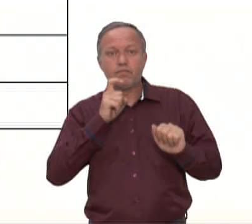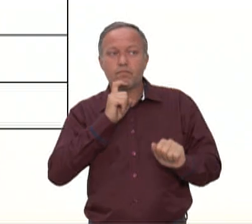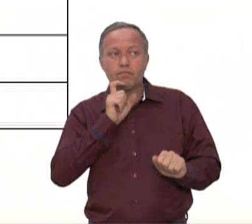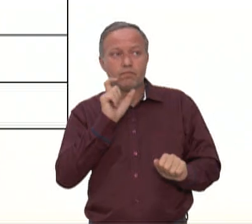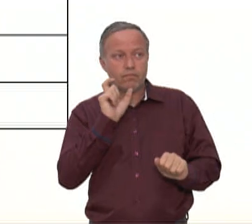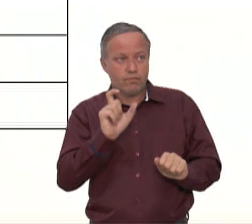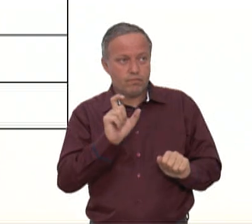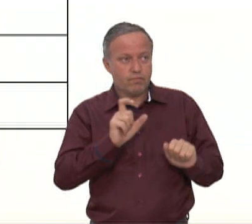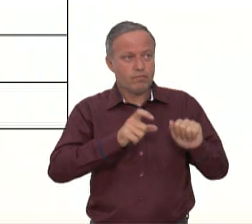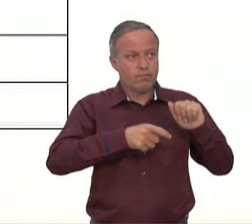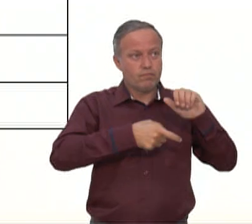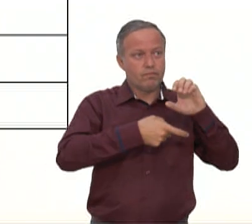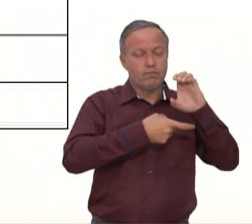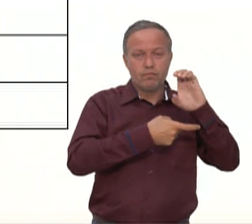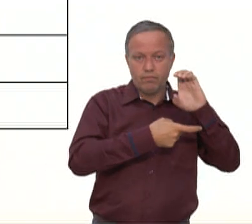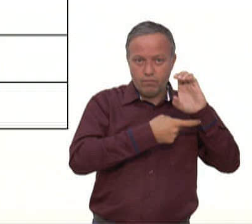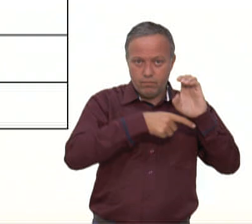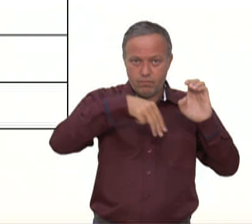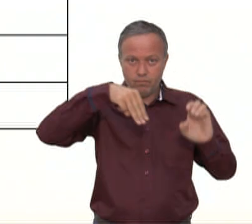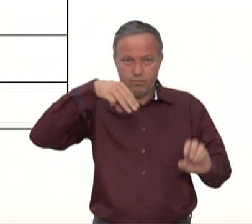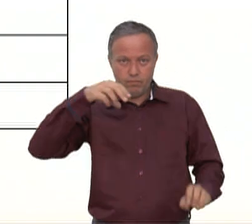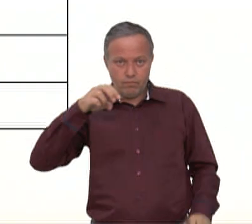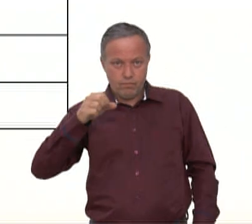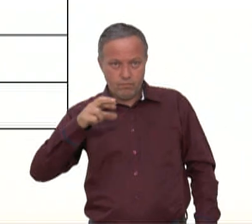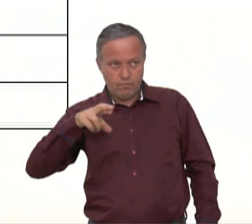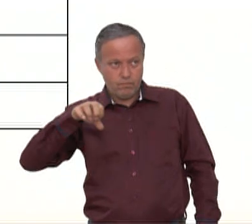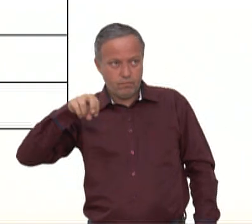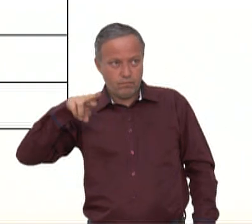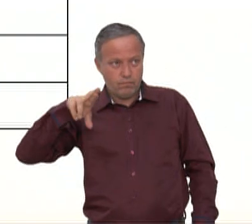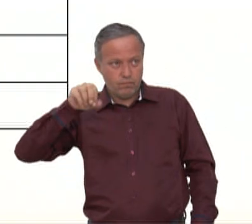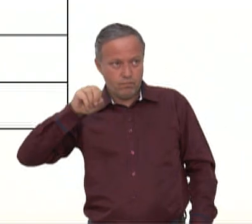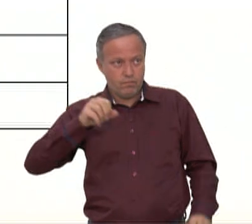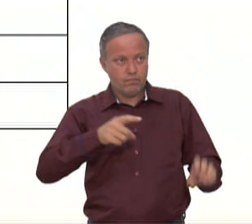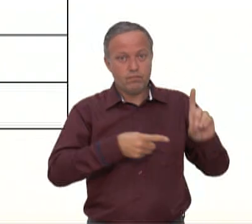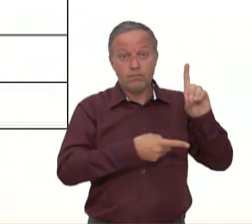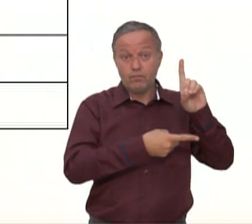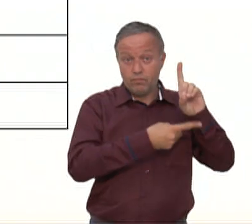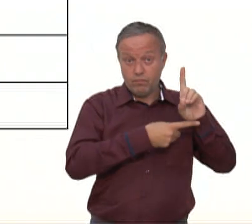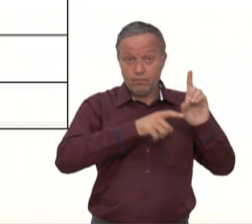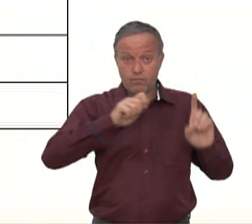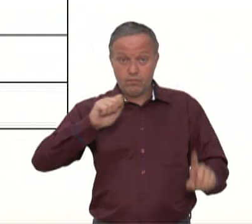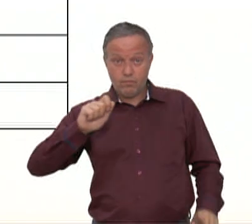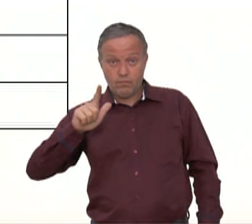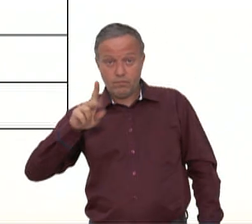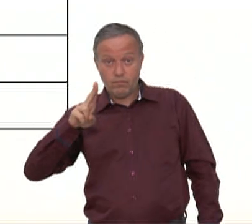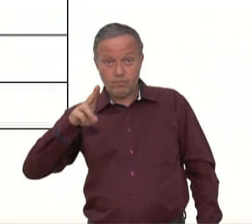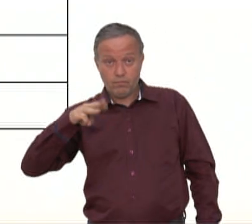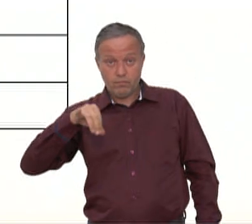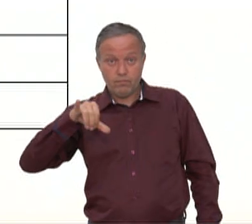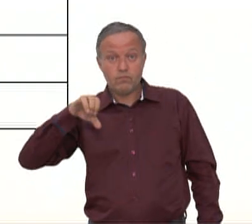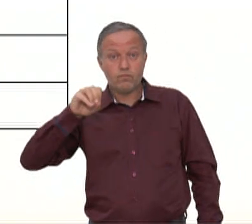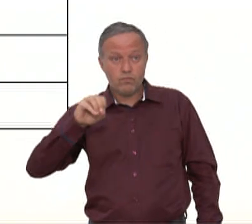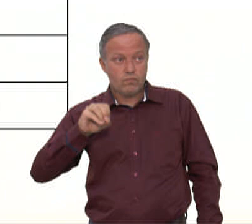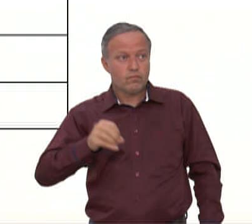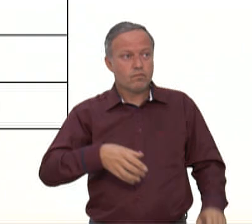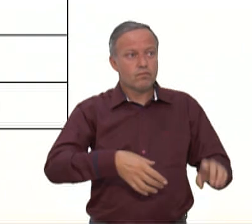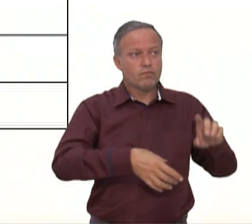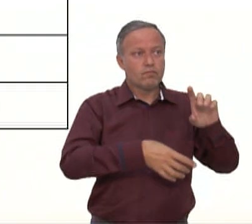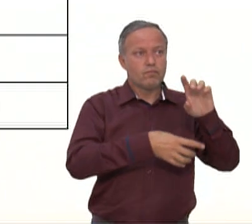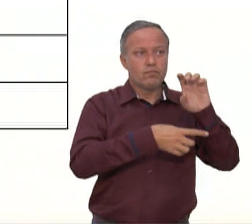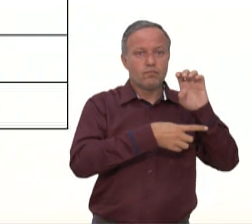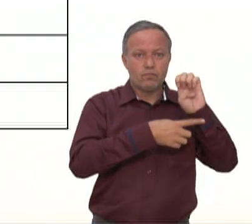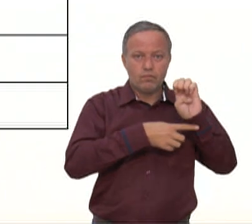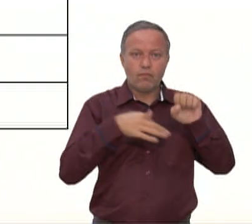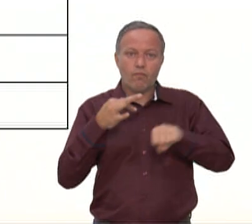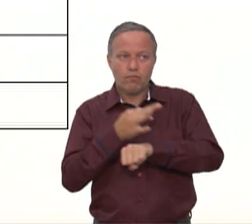alumínio e ferro. Uma dica para vocês, tem essa tabela aqui ao lado que pode dar um suporte para vocês. Então, mais um tempinho para vocês